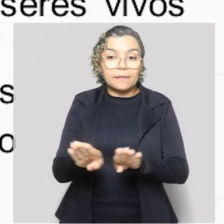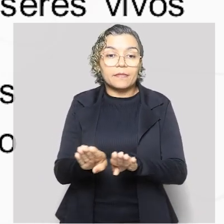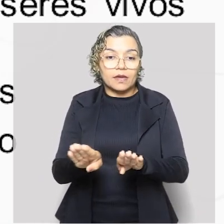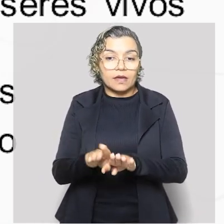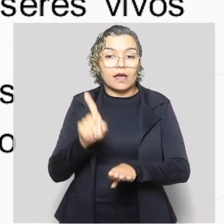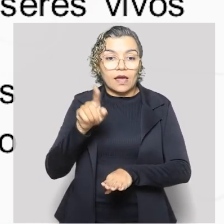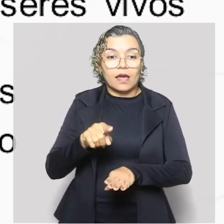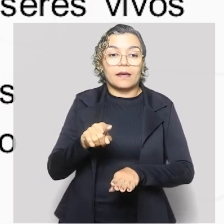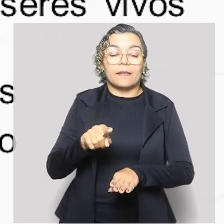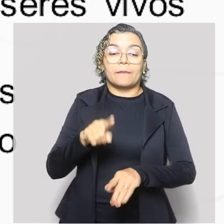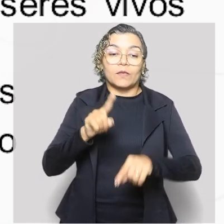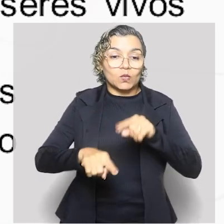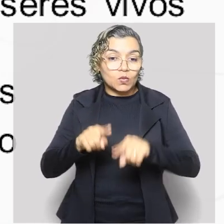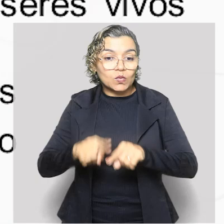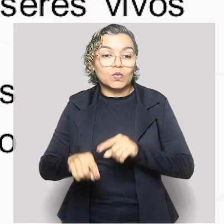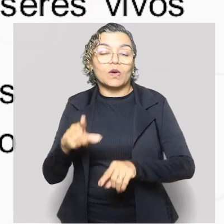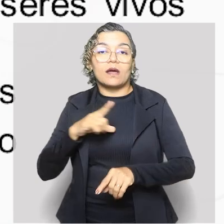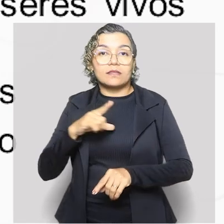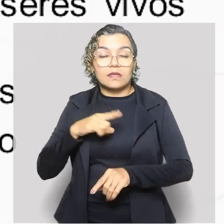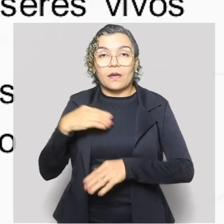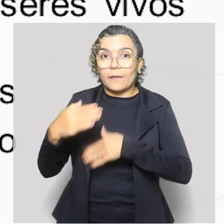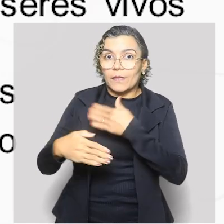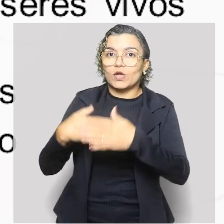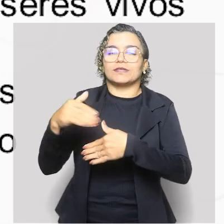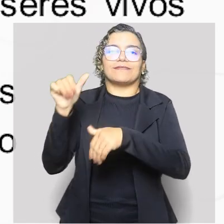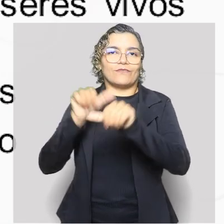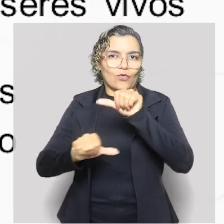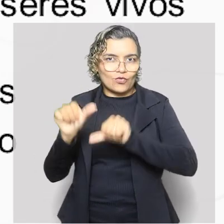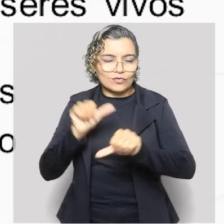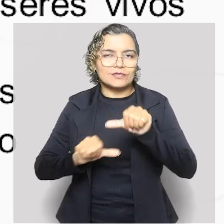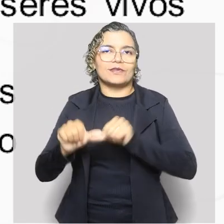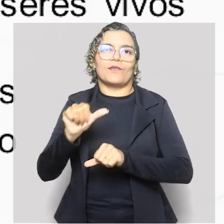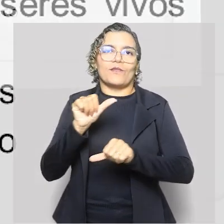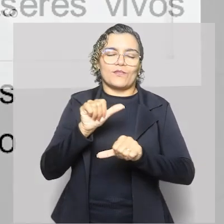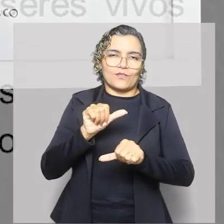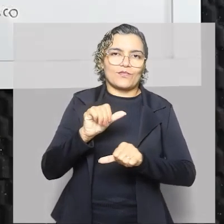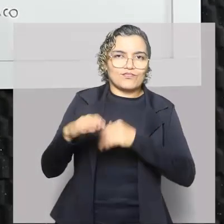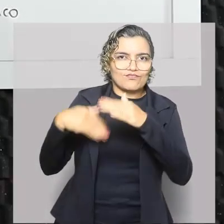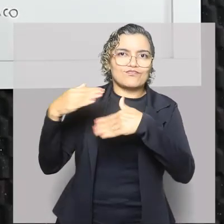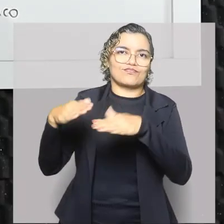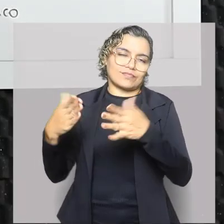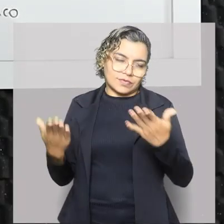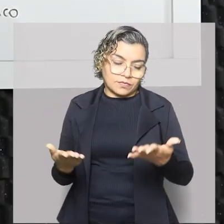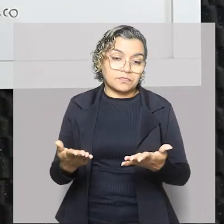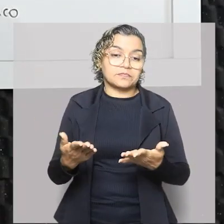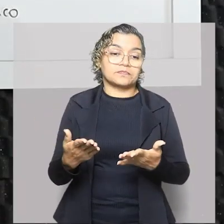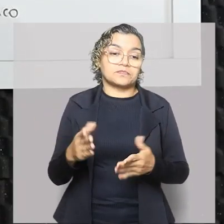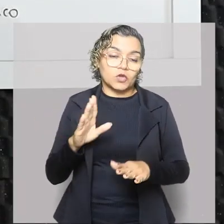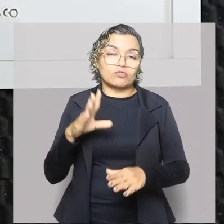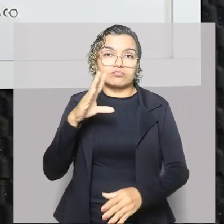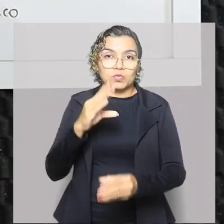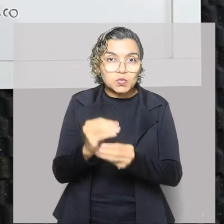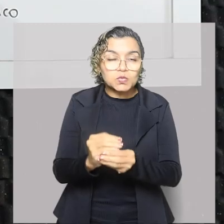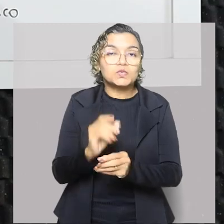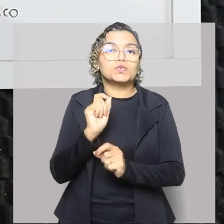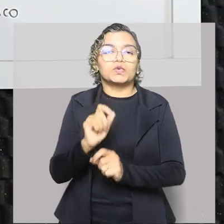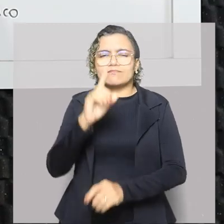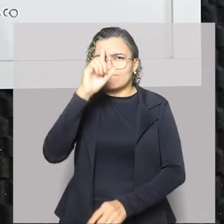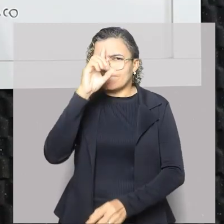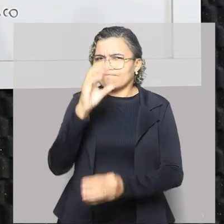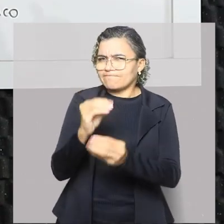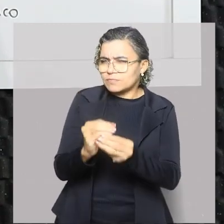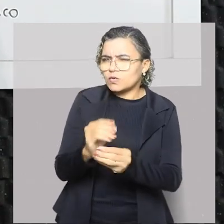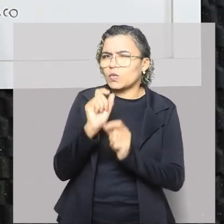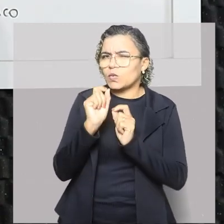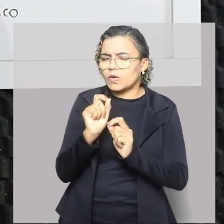são organismos que passam pelo processo de evolução, de modificação. Então, a gente pode concluir que os vírus, eles estão